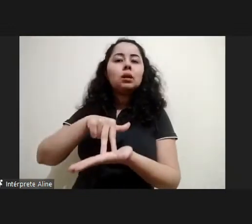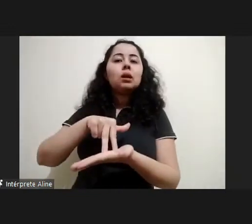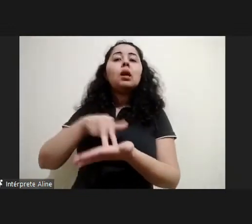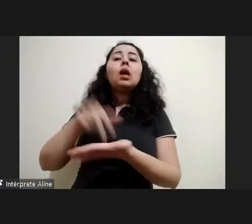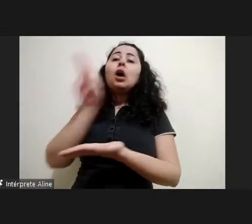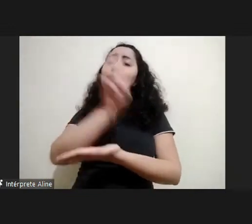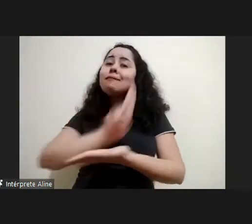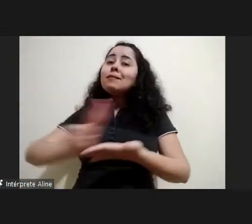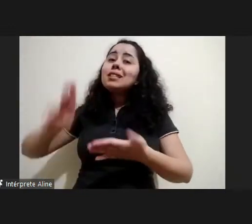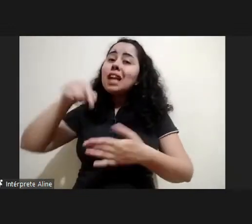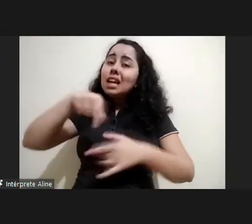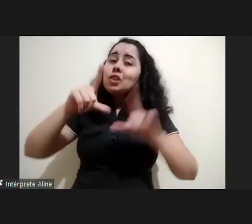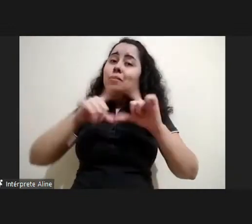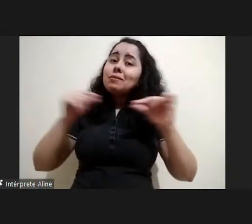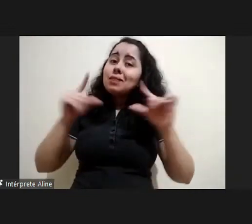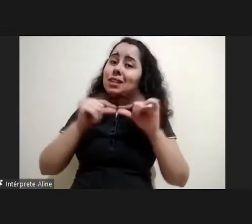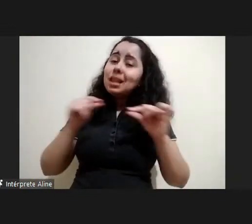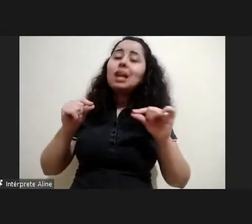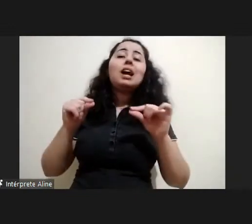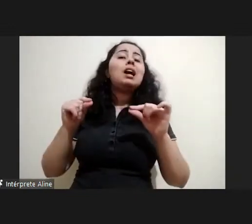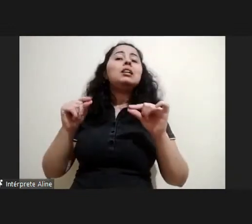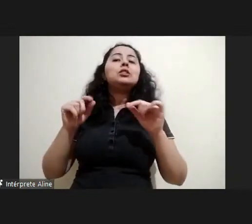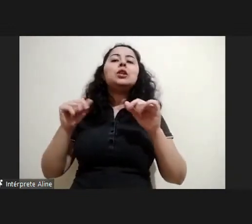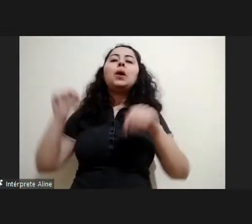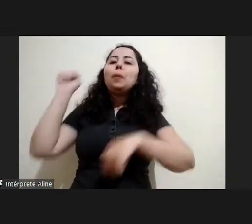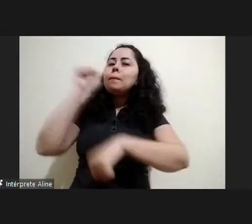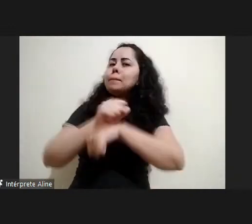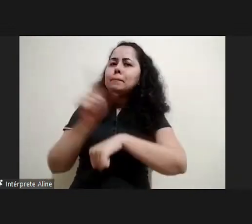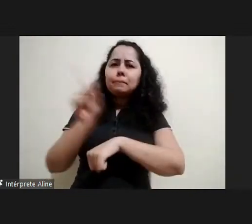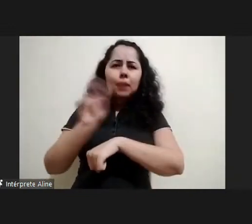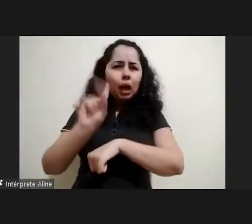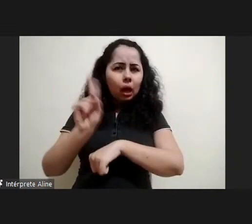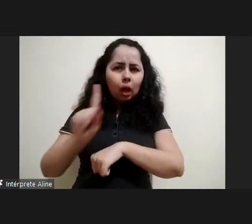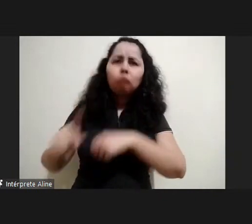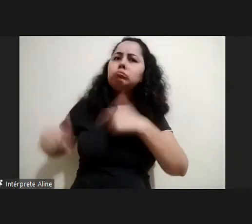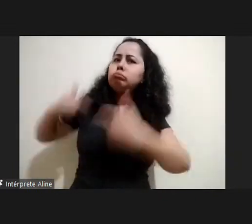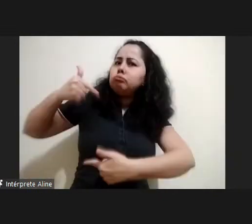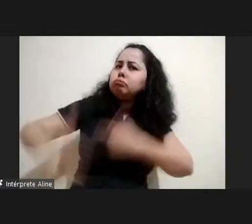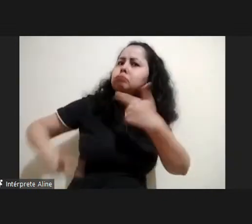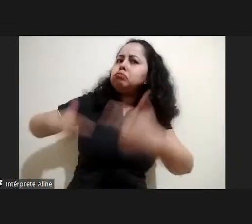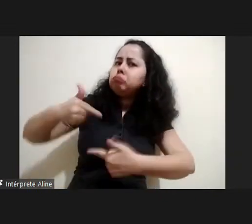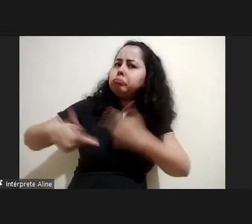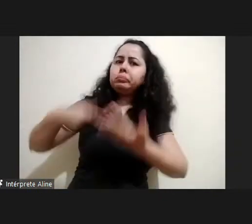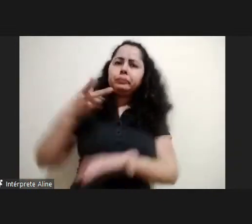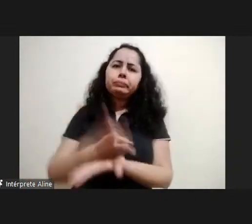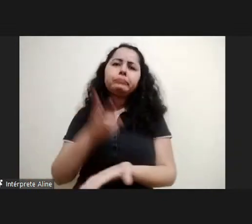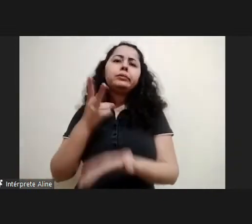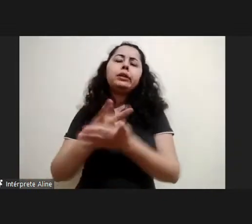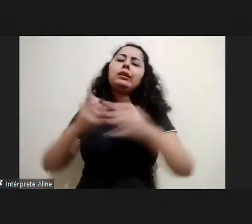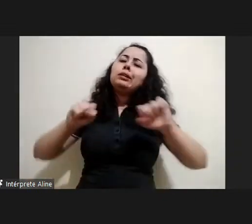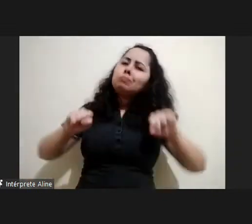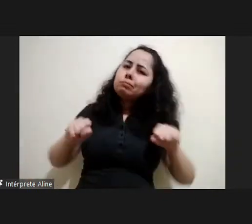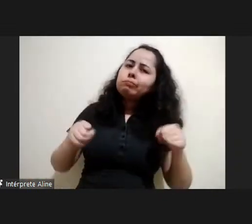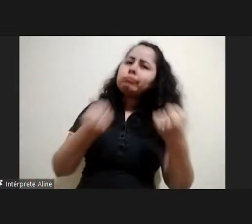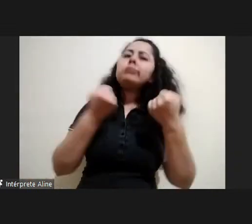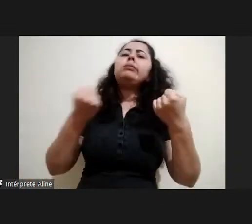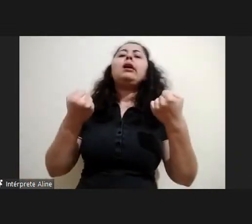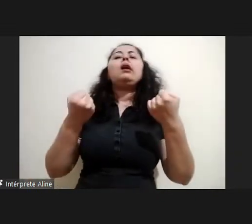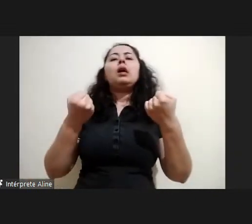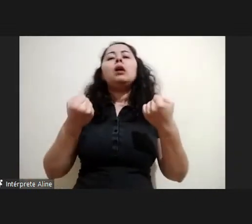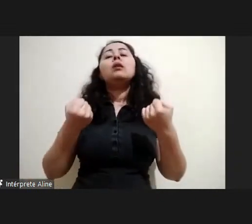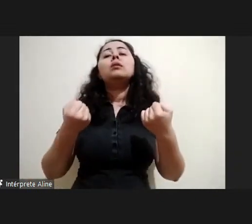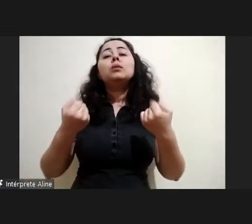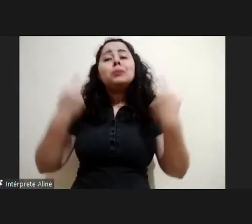essa pandemia. Ao contrário, enfrentamos esse grande desafio com muita dedicação e com muita